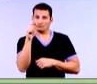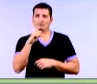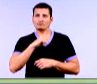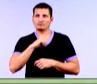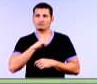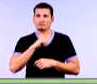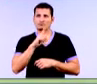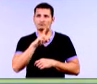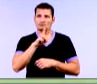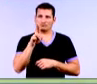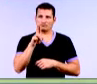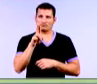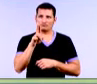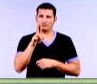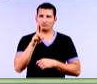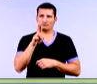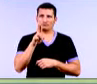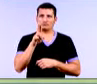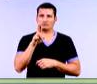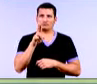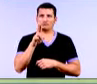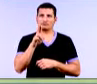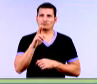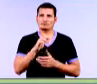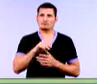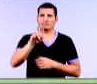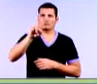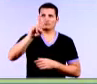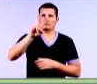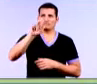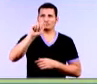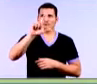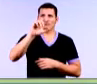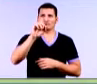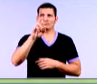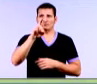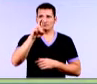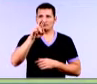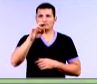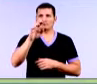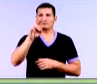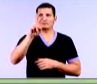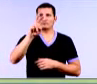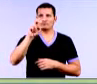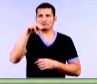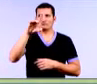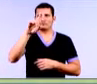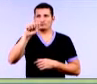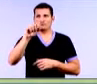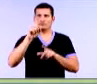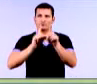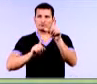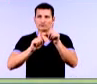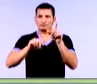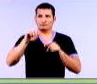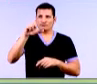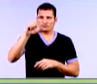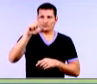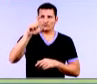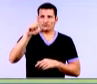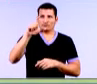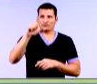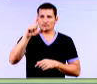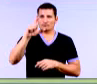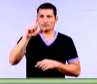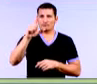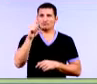ó, calcular, valor, venda, estão em maiúscula, para que na leitura do